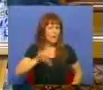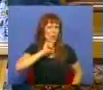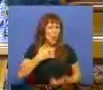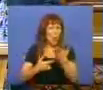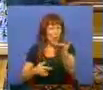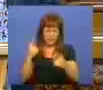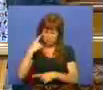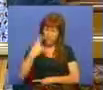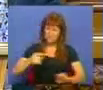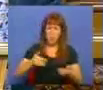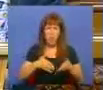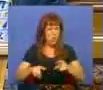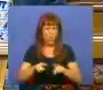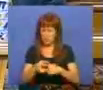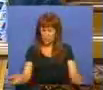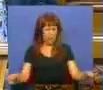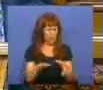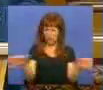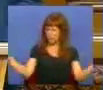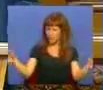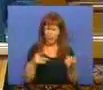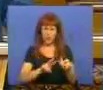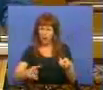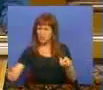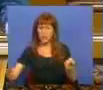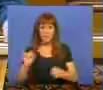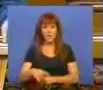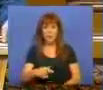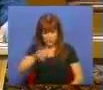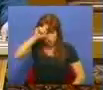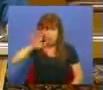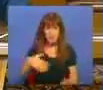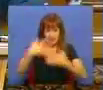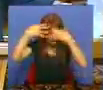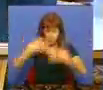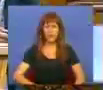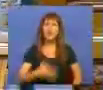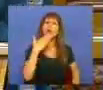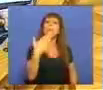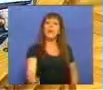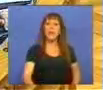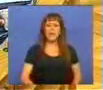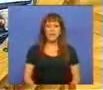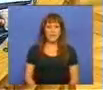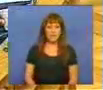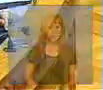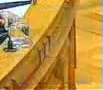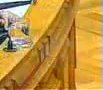Código representa o caminho oposto a essa alternativa de respeito e de dignidade. Muito obrigado.